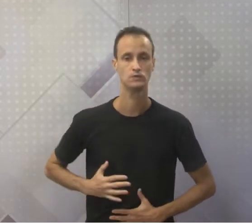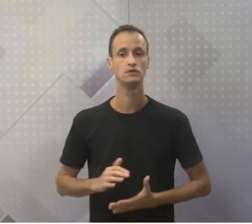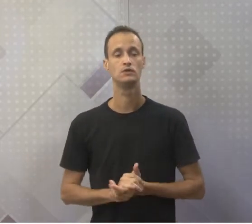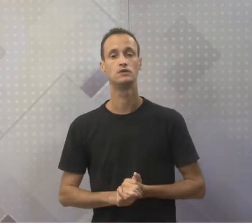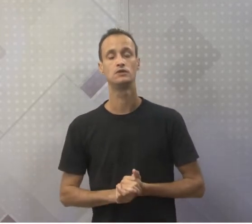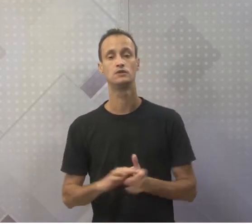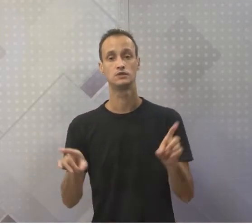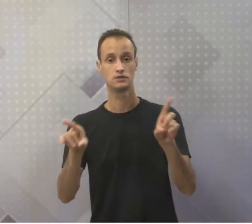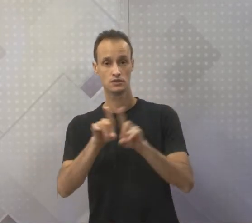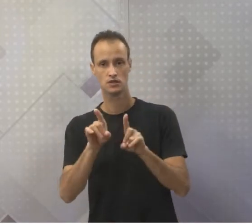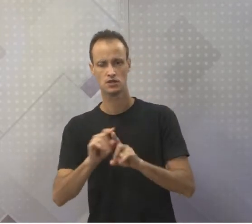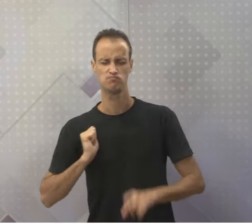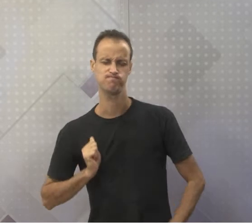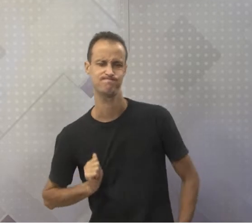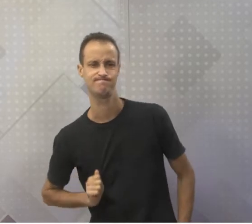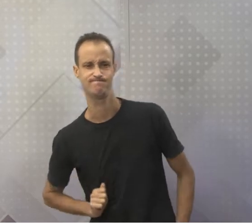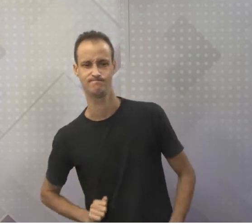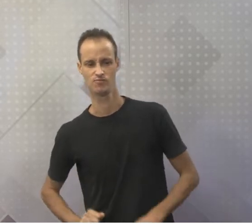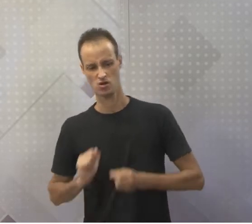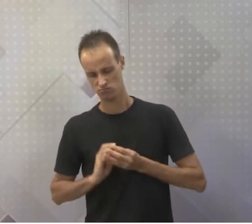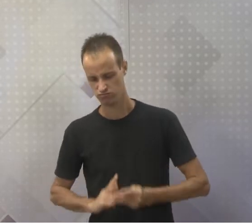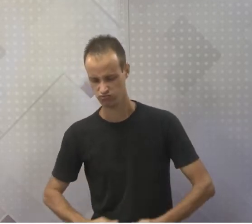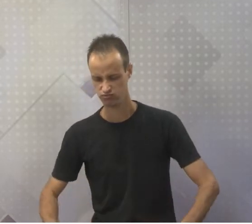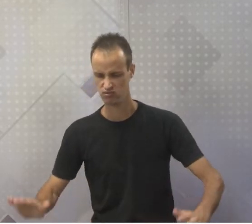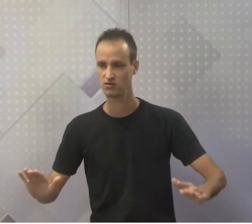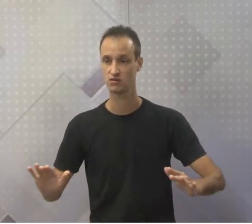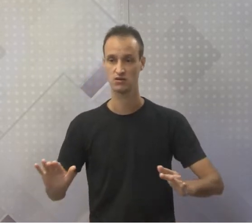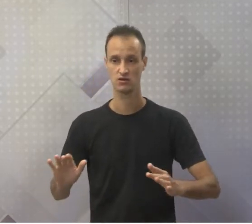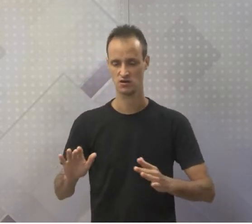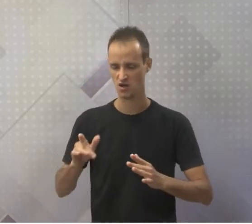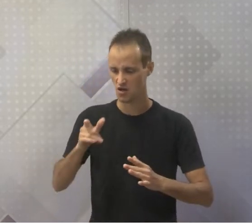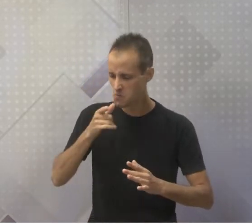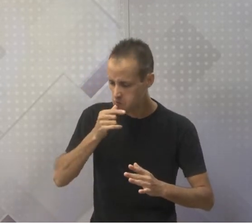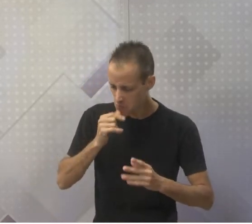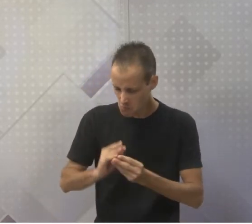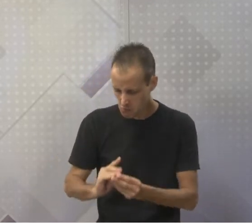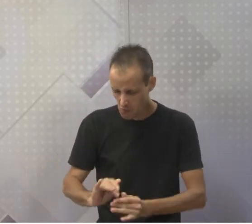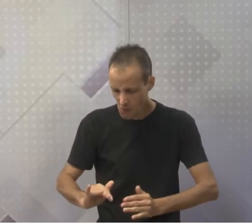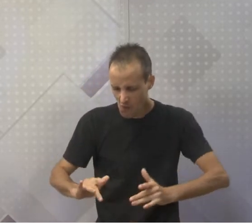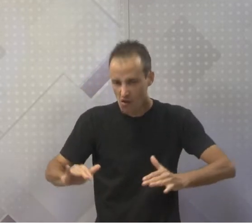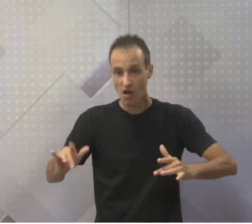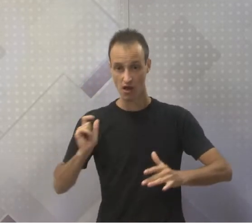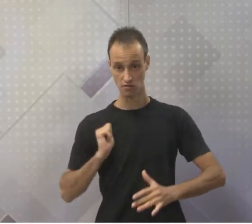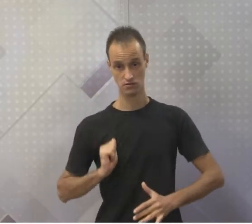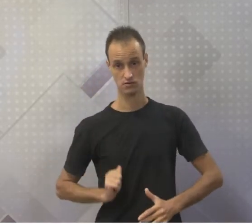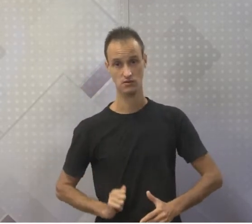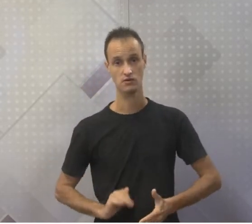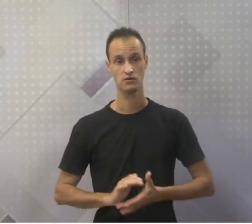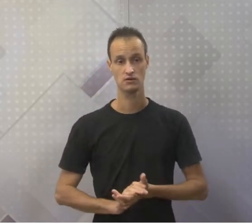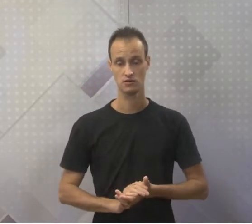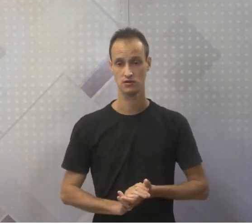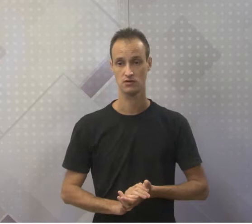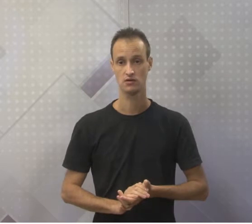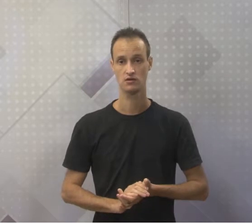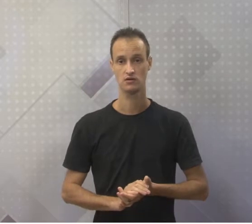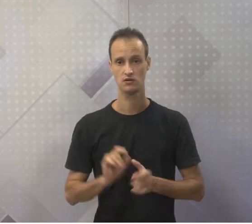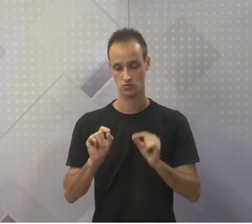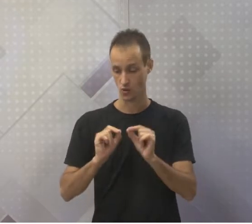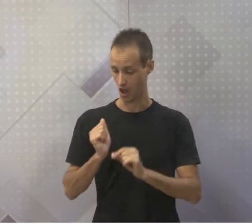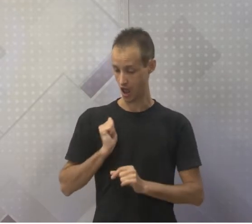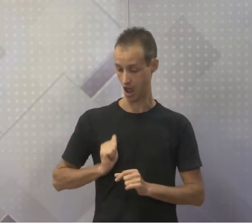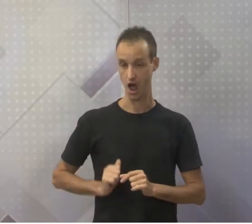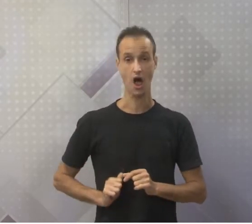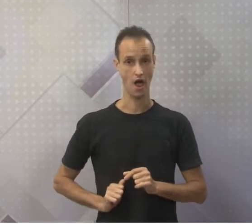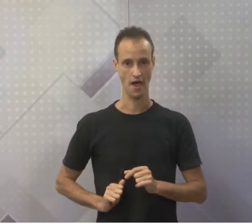barriga. Diarreia, fezes aquosas, quer dizer, fezes com